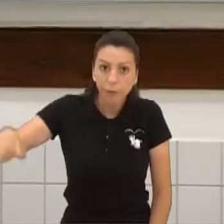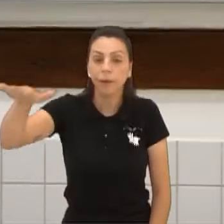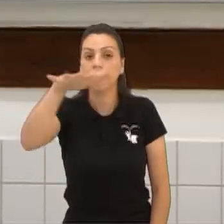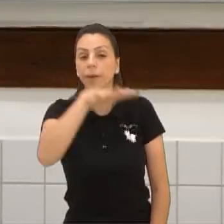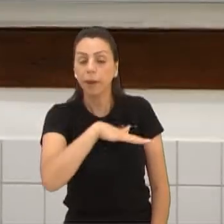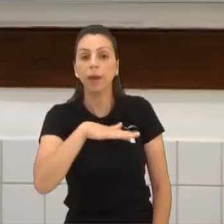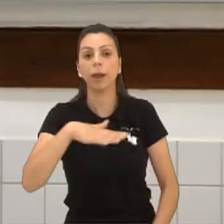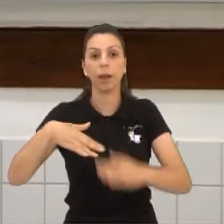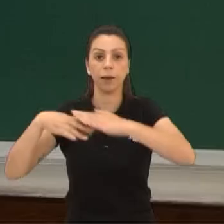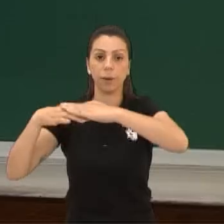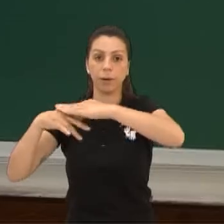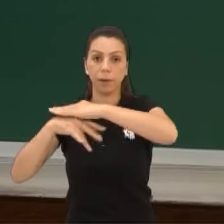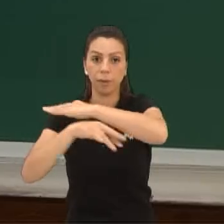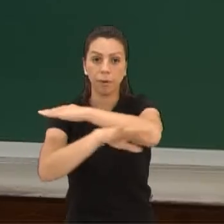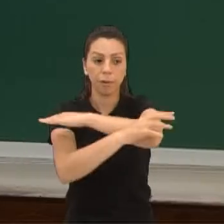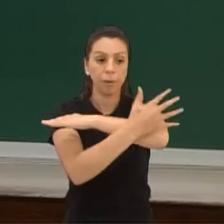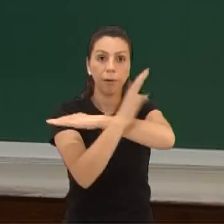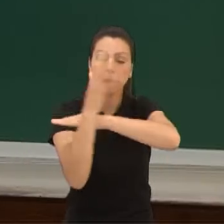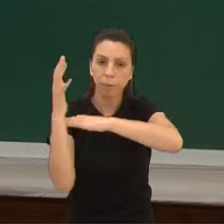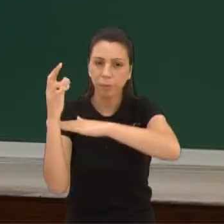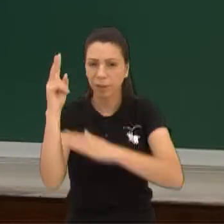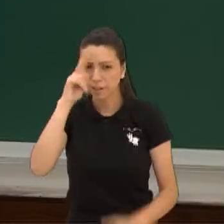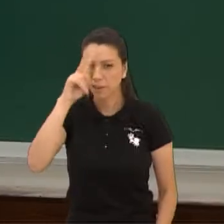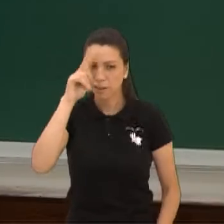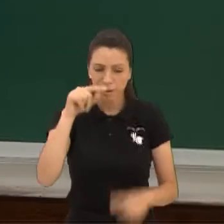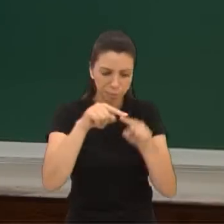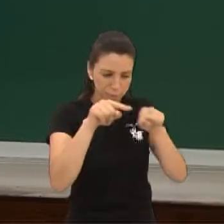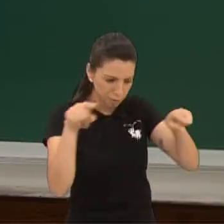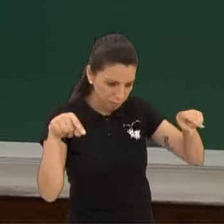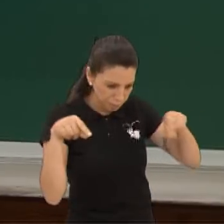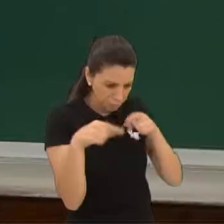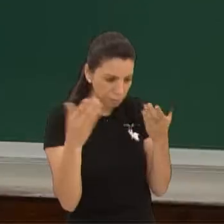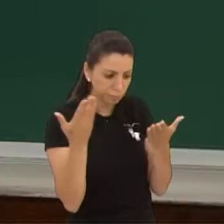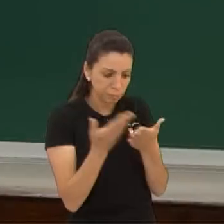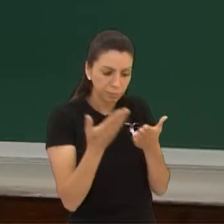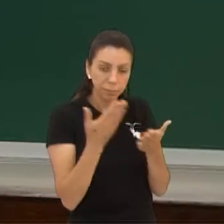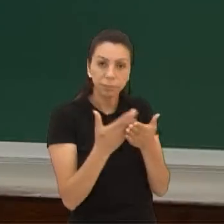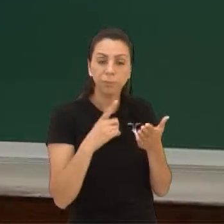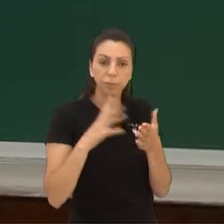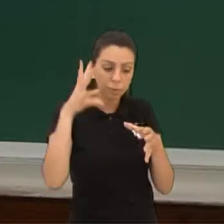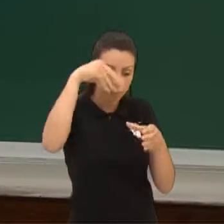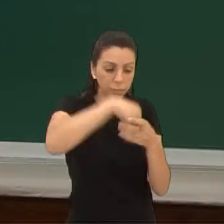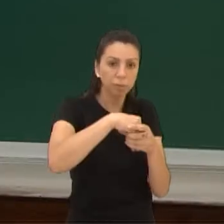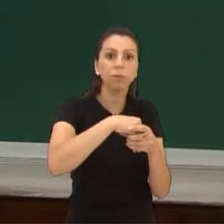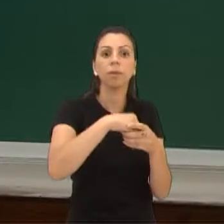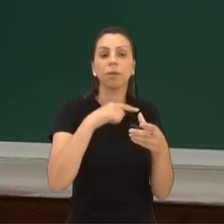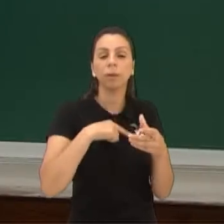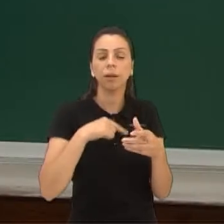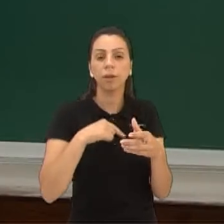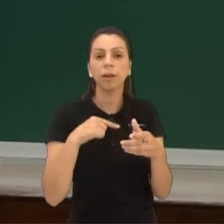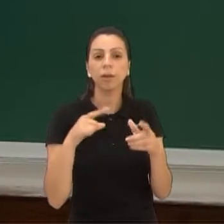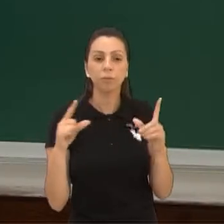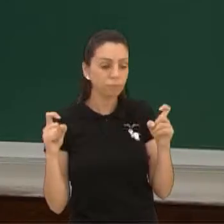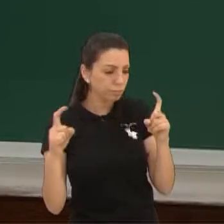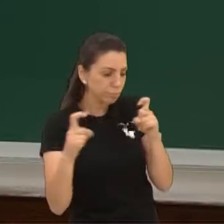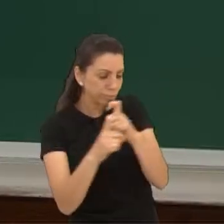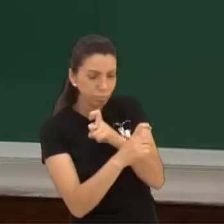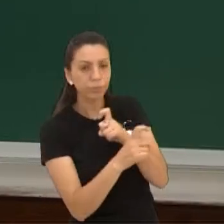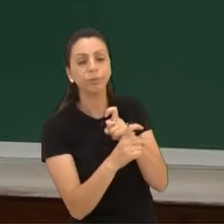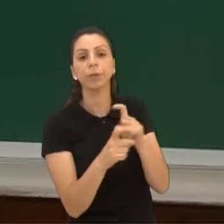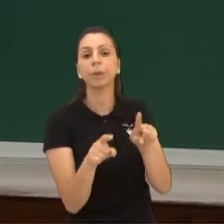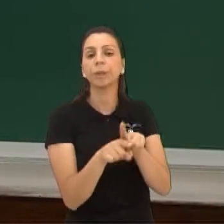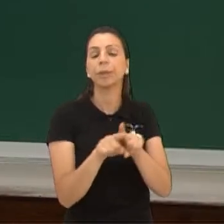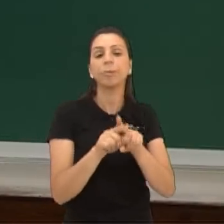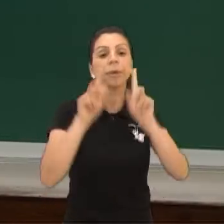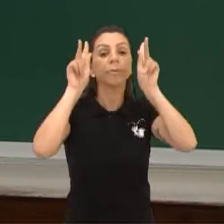considerada um ecossistema também. Porque lá dentro da sala de aula, nós temos os micro-organismos. Lá dentro da sala de aula, nós temos os